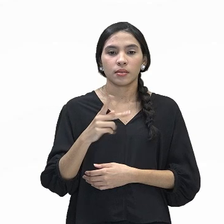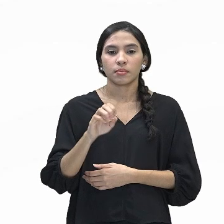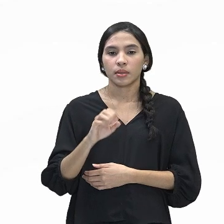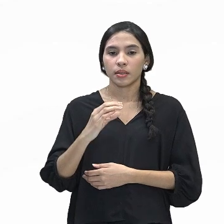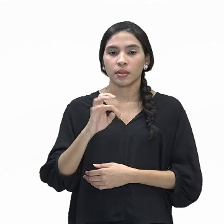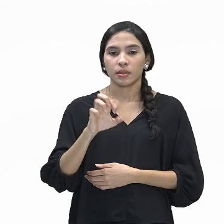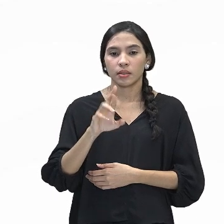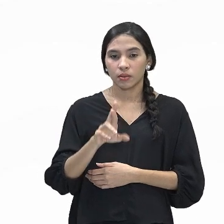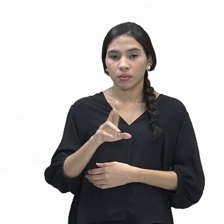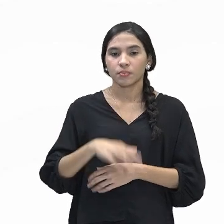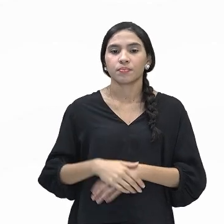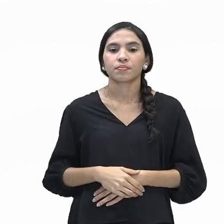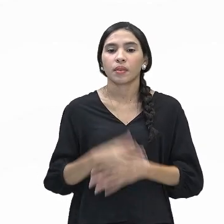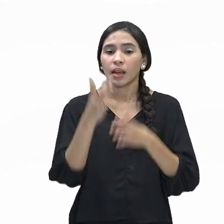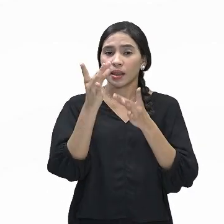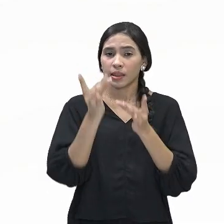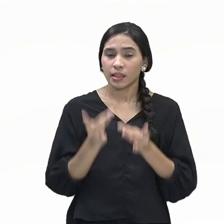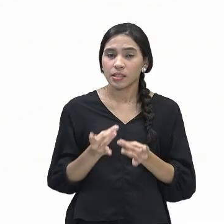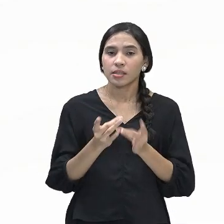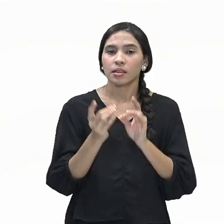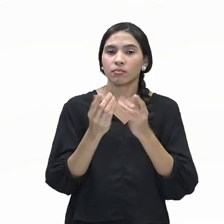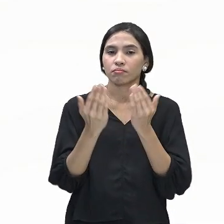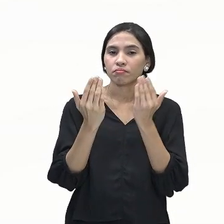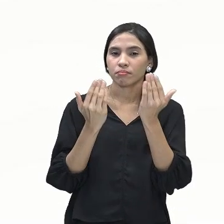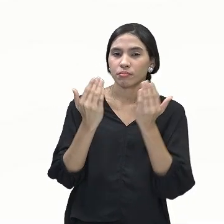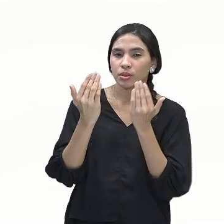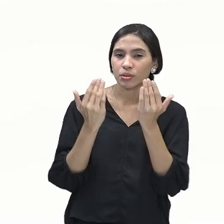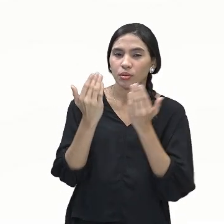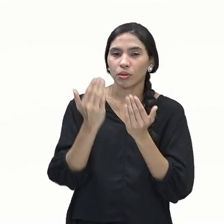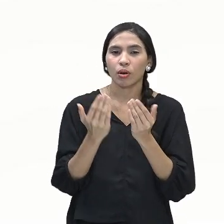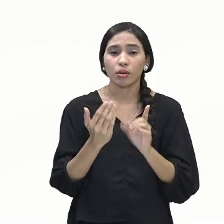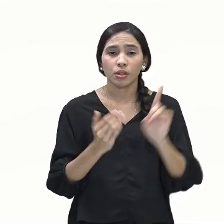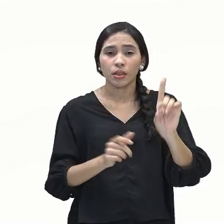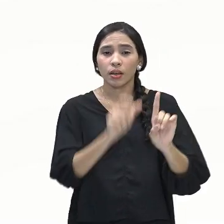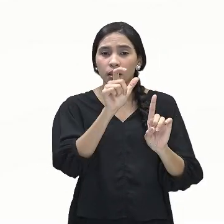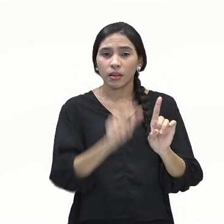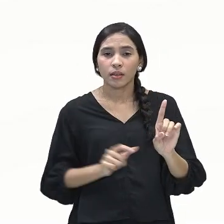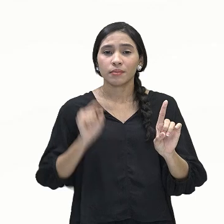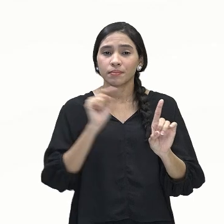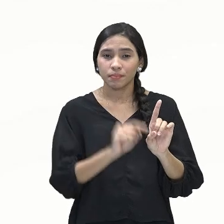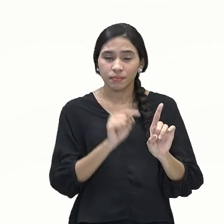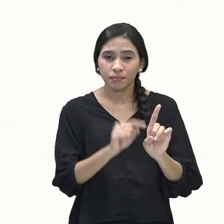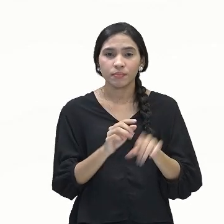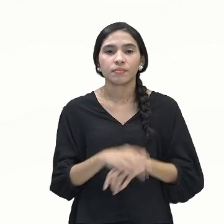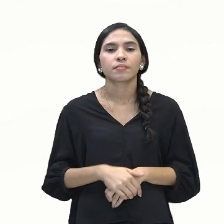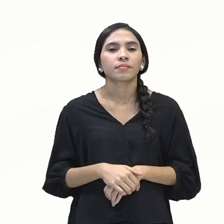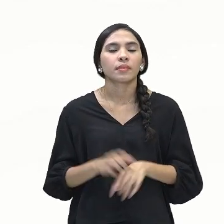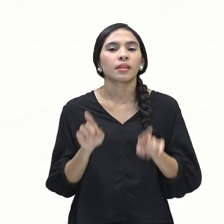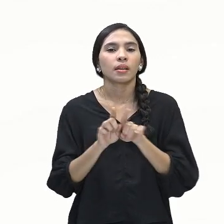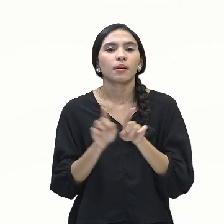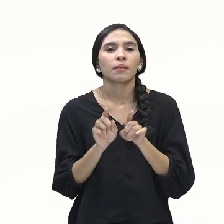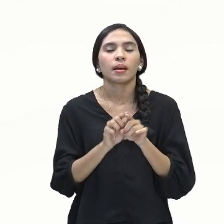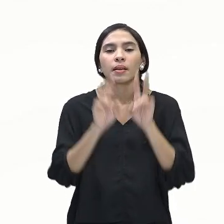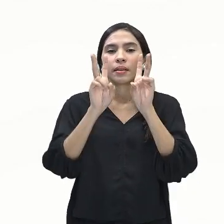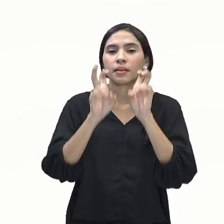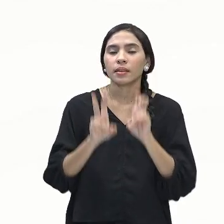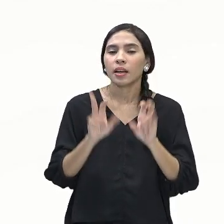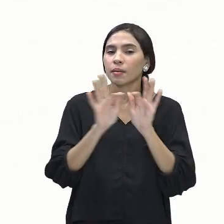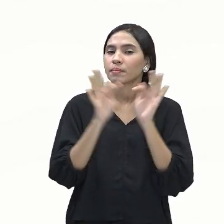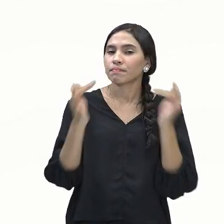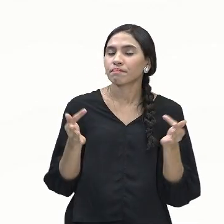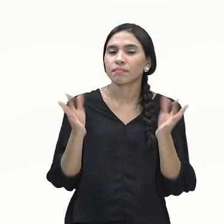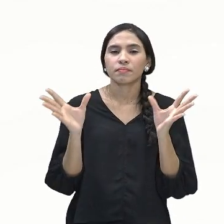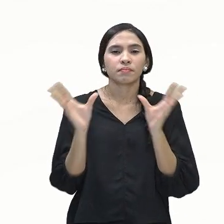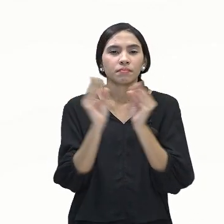A descrição psicológica, né, das personagens, temas subjetivos, abstratos,